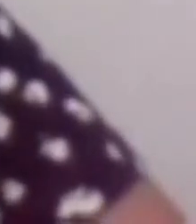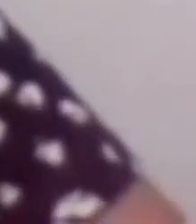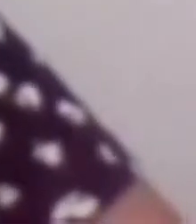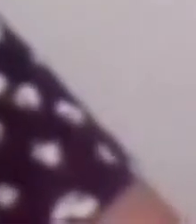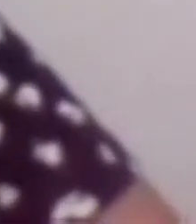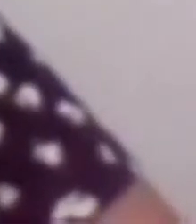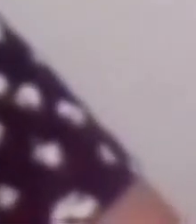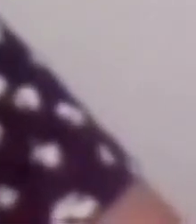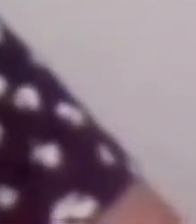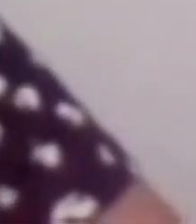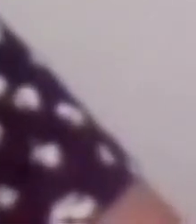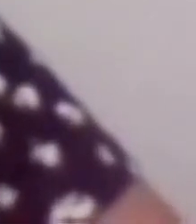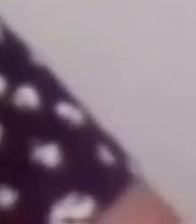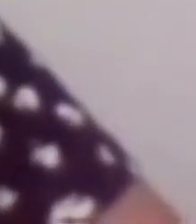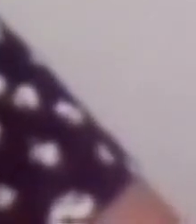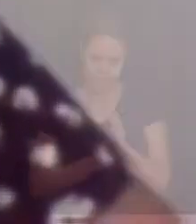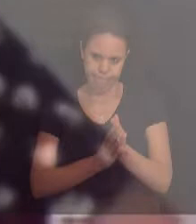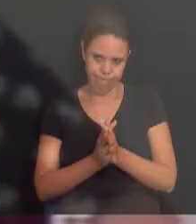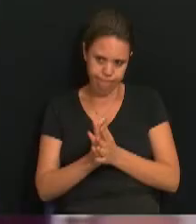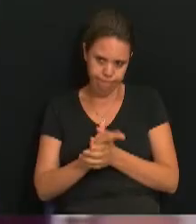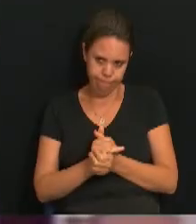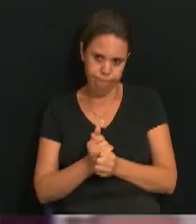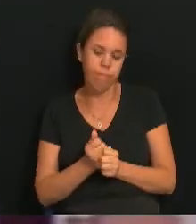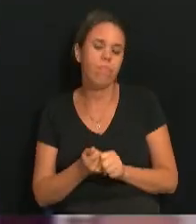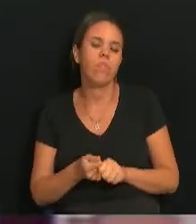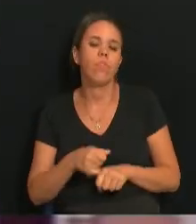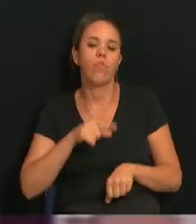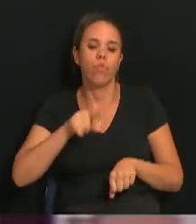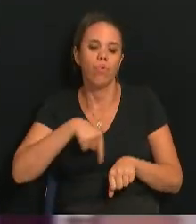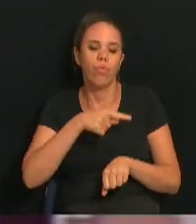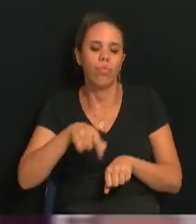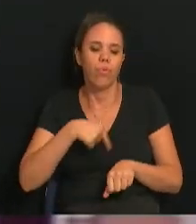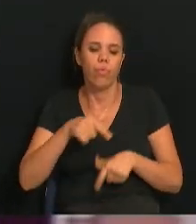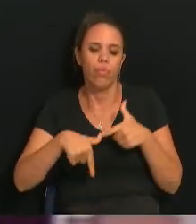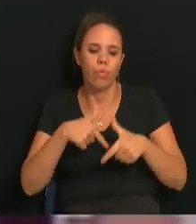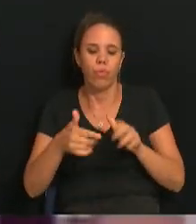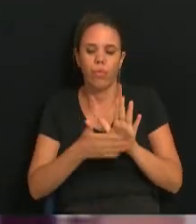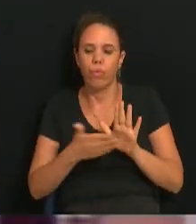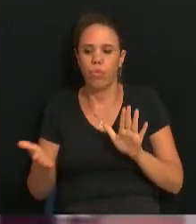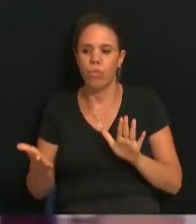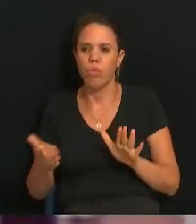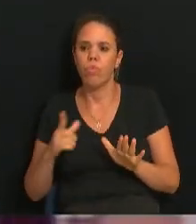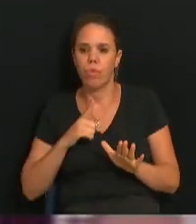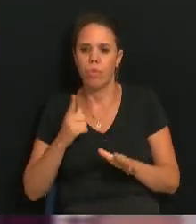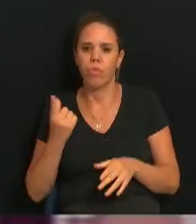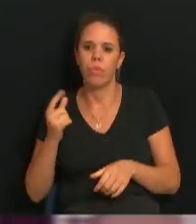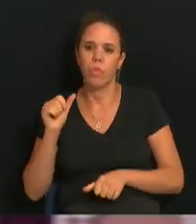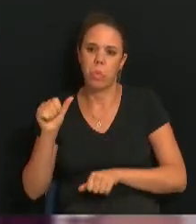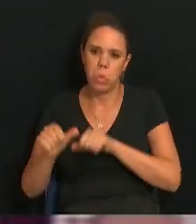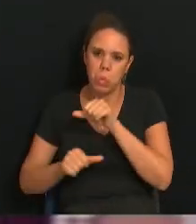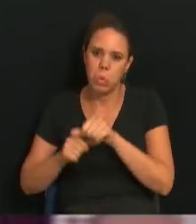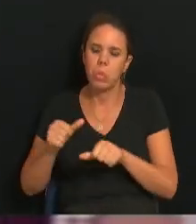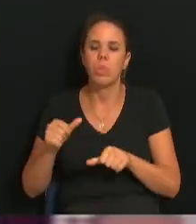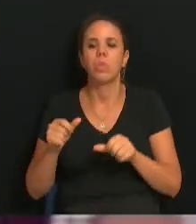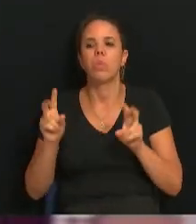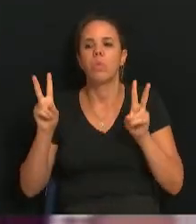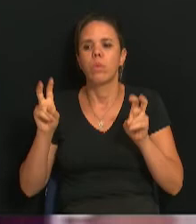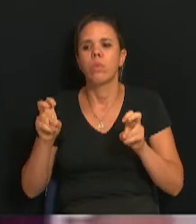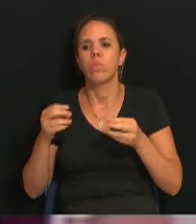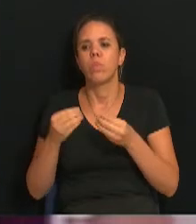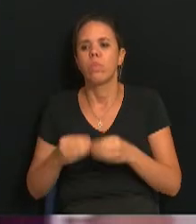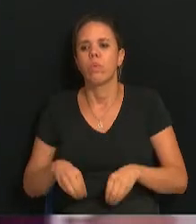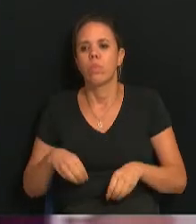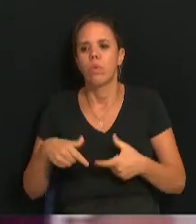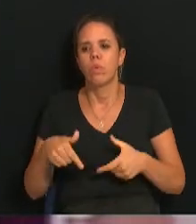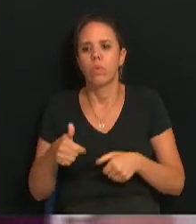a oferta da múltiplas jornadas. Isso tem um impacto tanto na condição de trabalho,